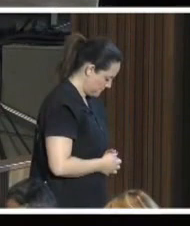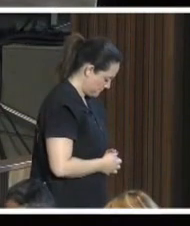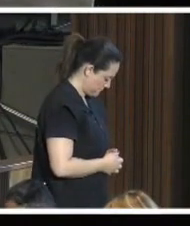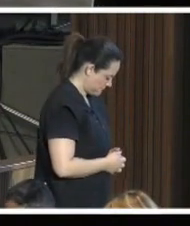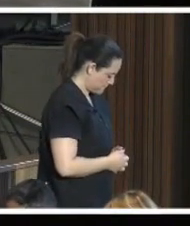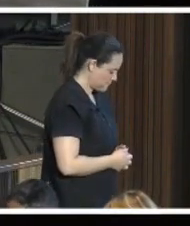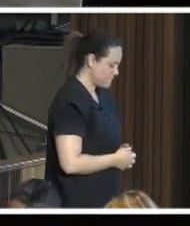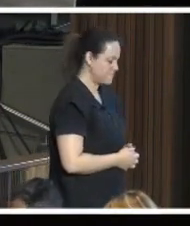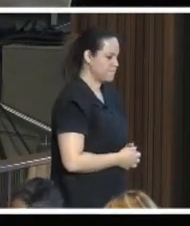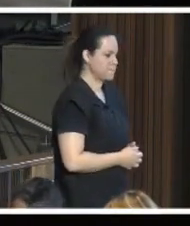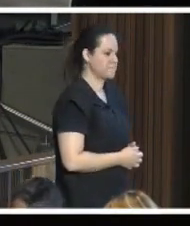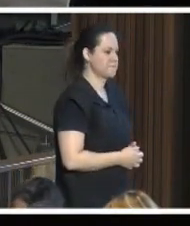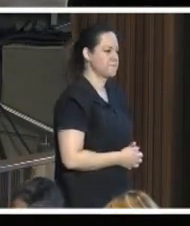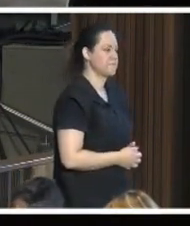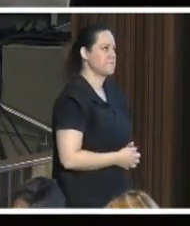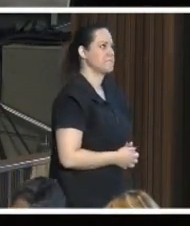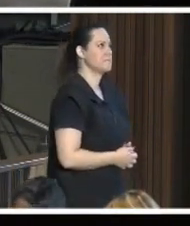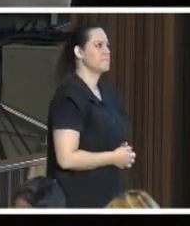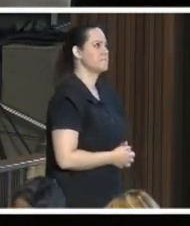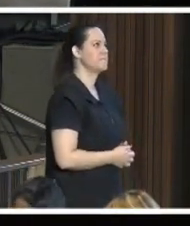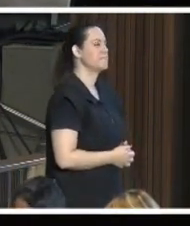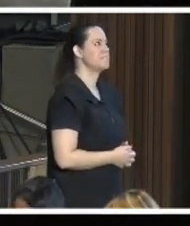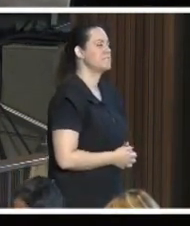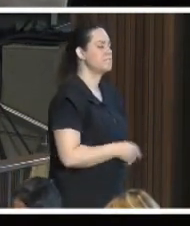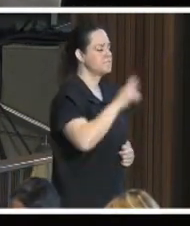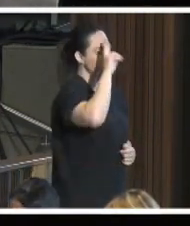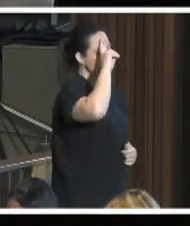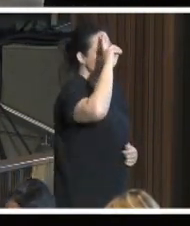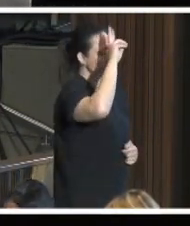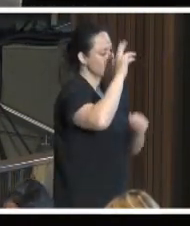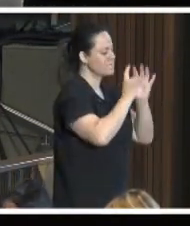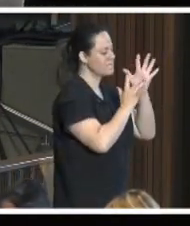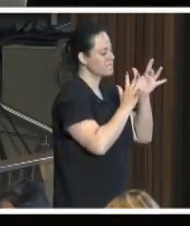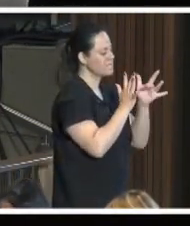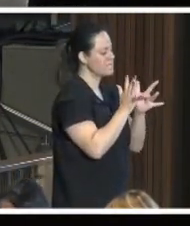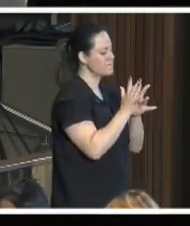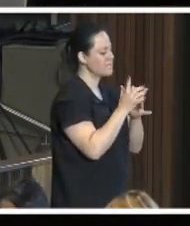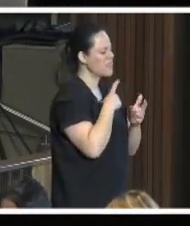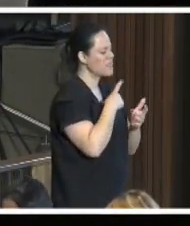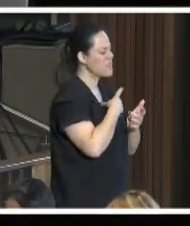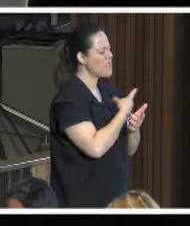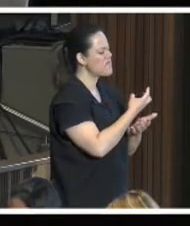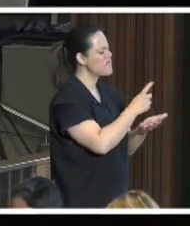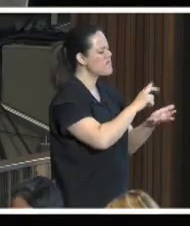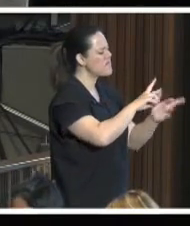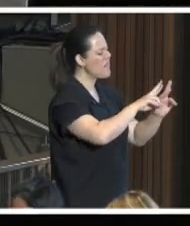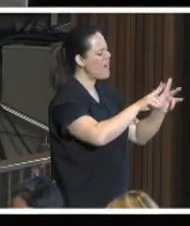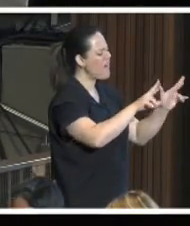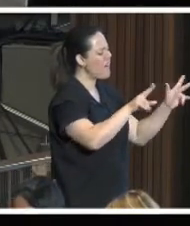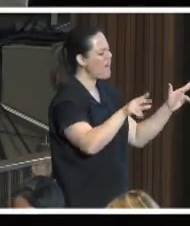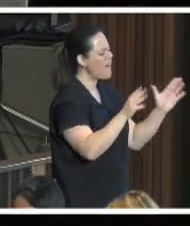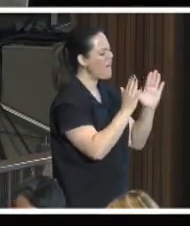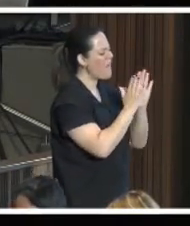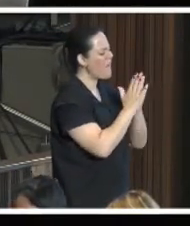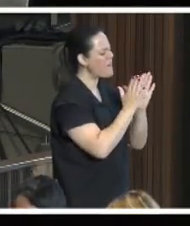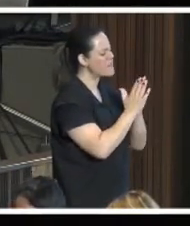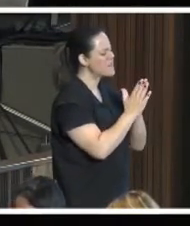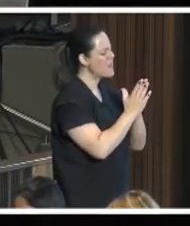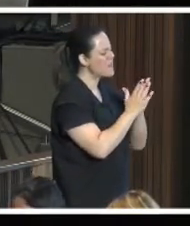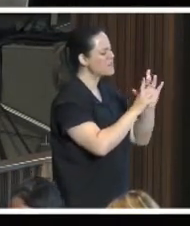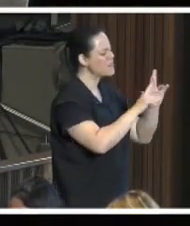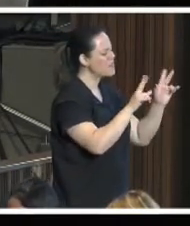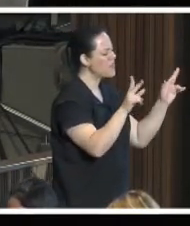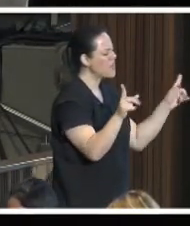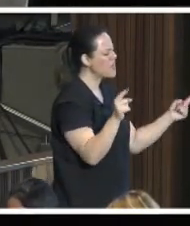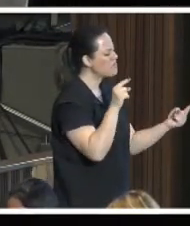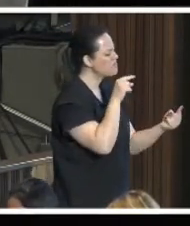Agora eu quero orar por você. Senhor Jesus, aqui tem tantas orações que estão sendo